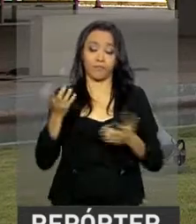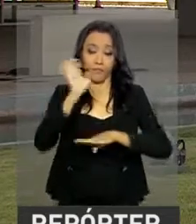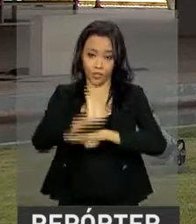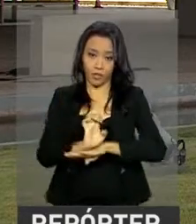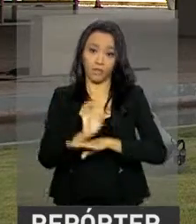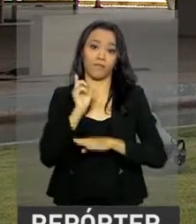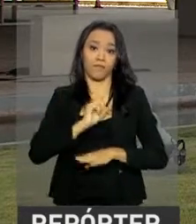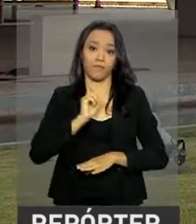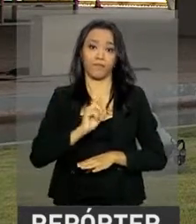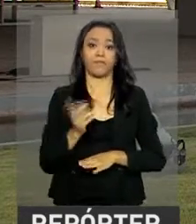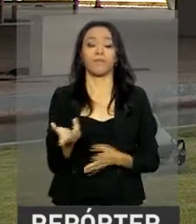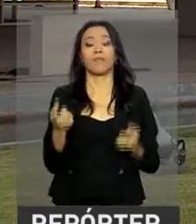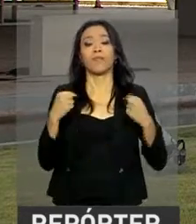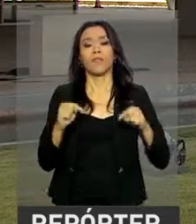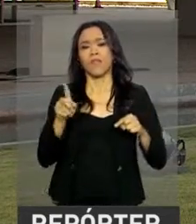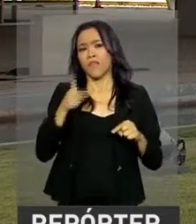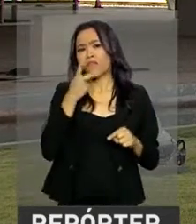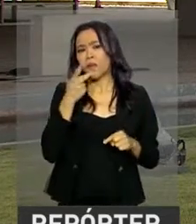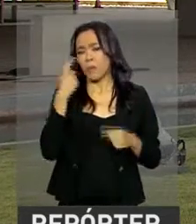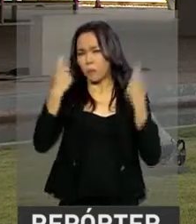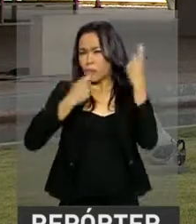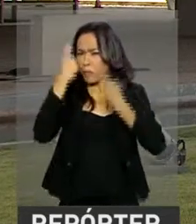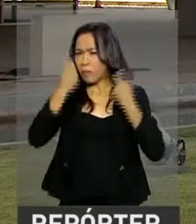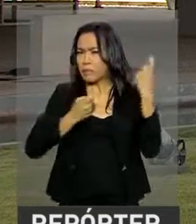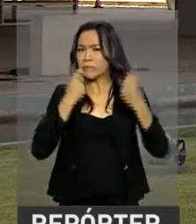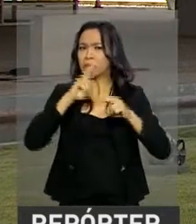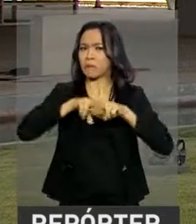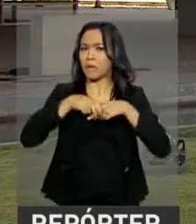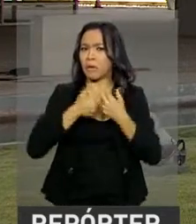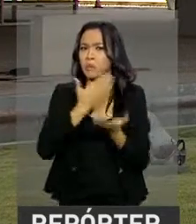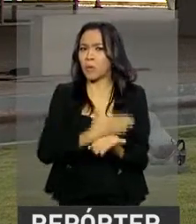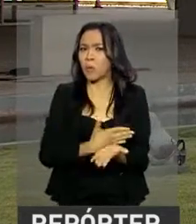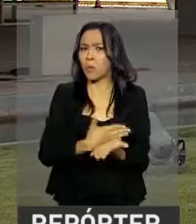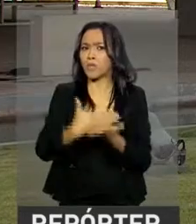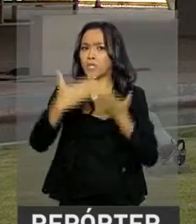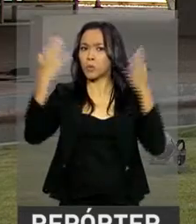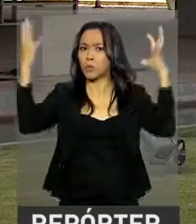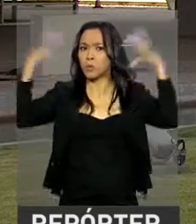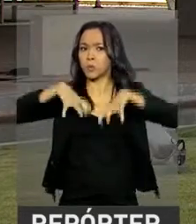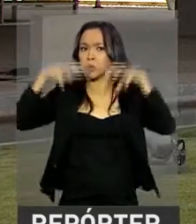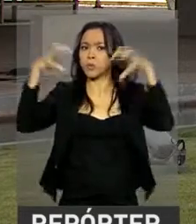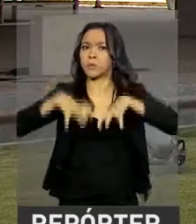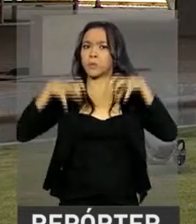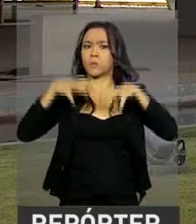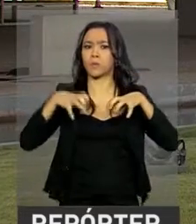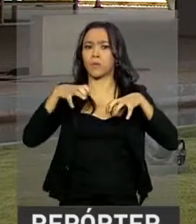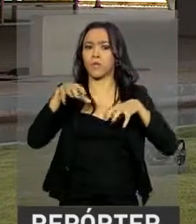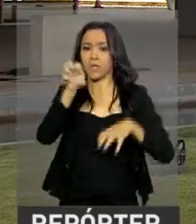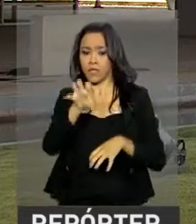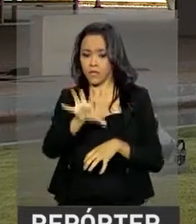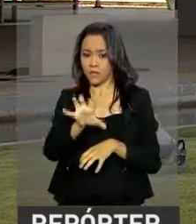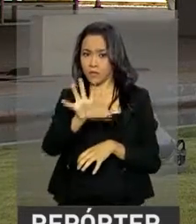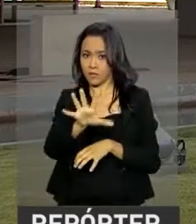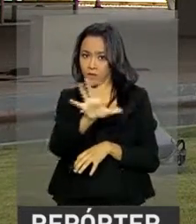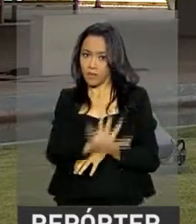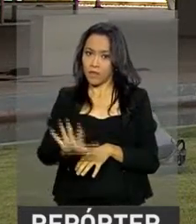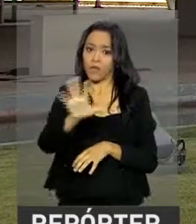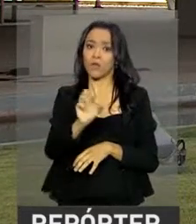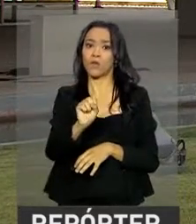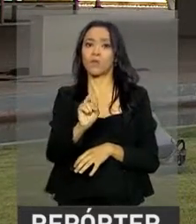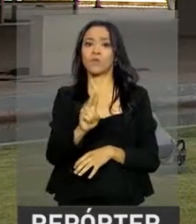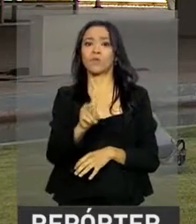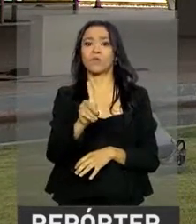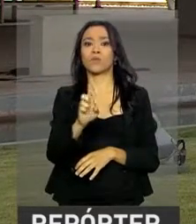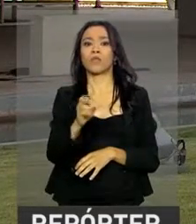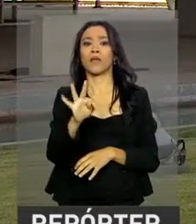muita preocupação com esse início do período chuvoso lá na região sudeste e também orientou a sua equipe a manter atenção